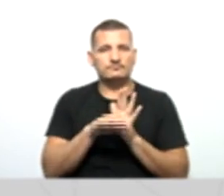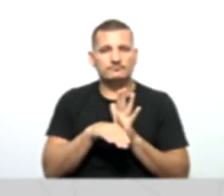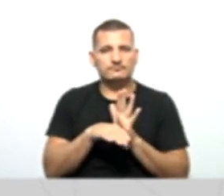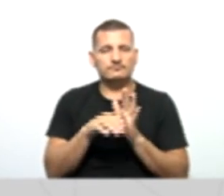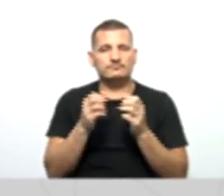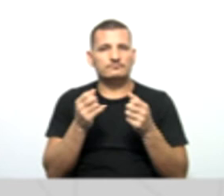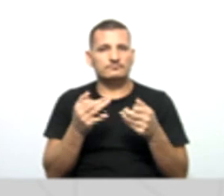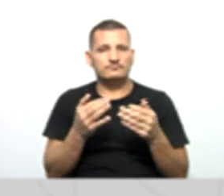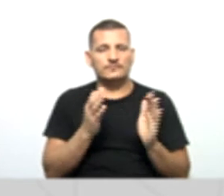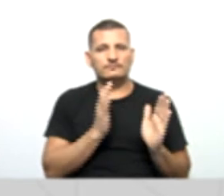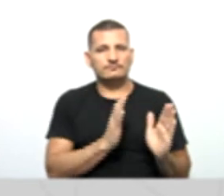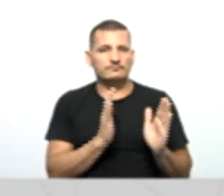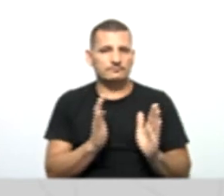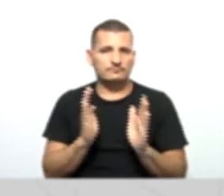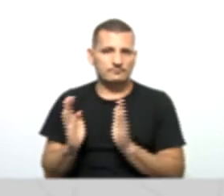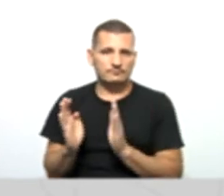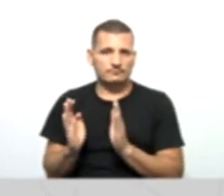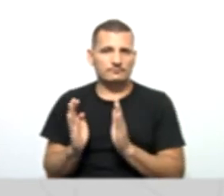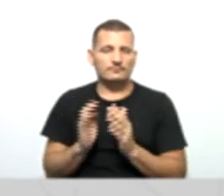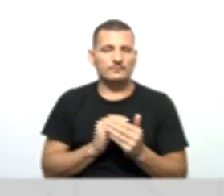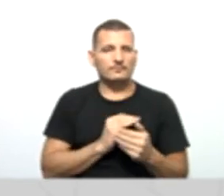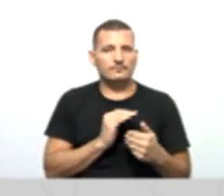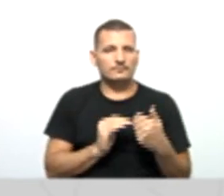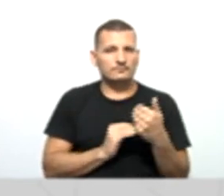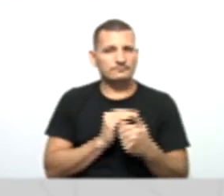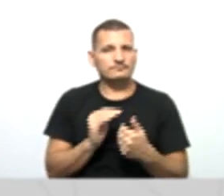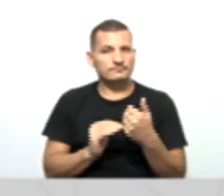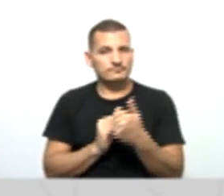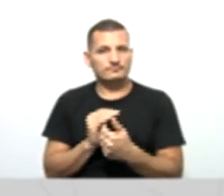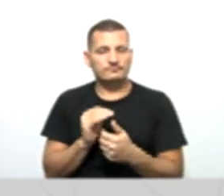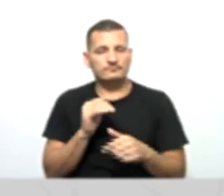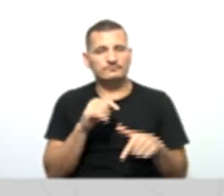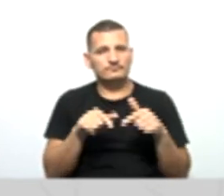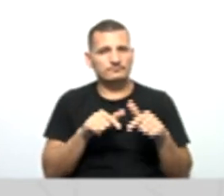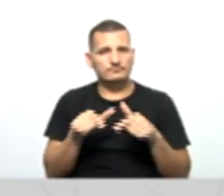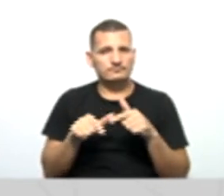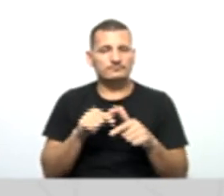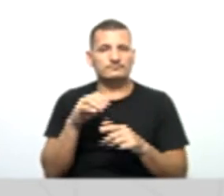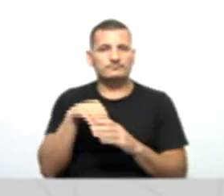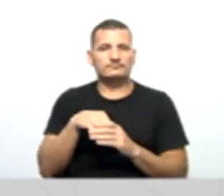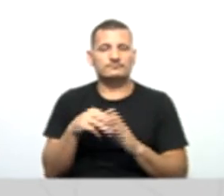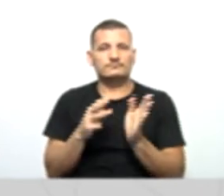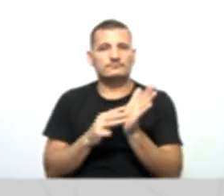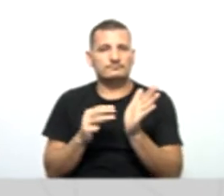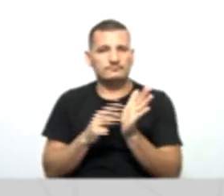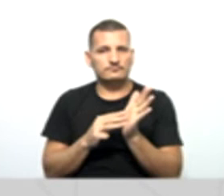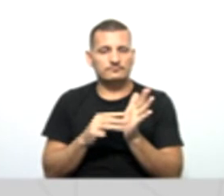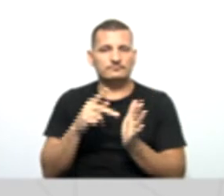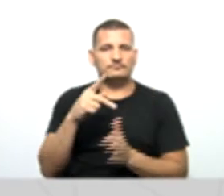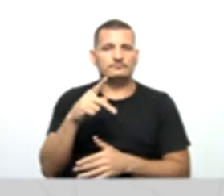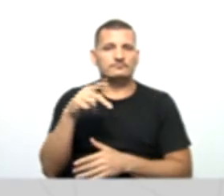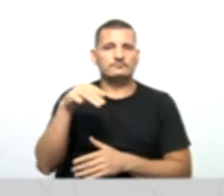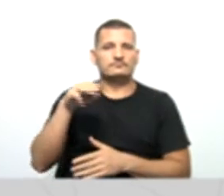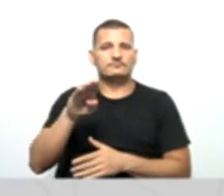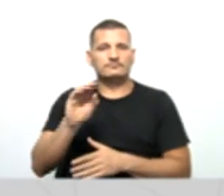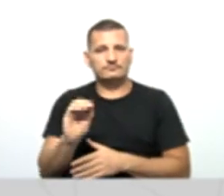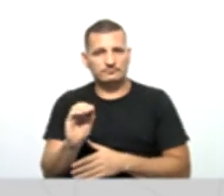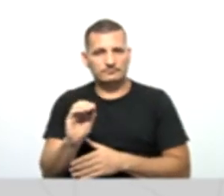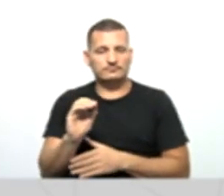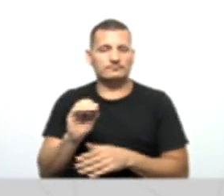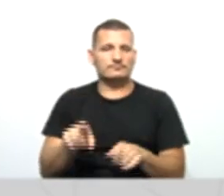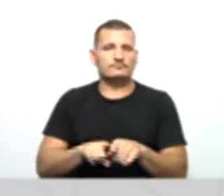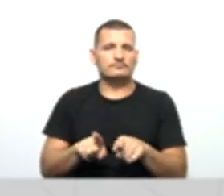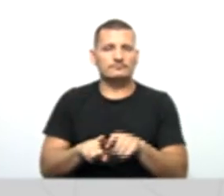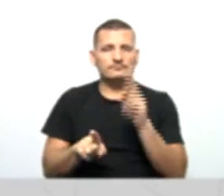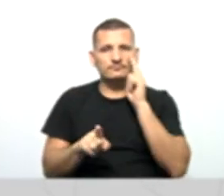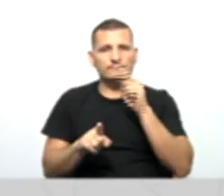das fases, dos macros processos em que a gente tem que estar trabalhando dentro da metodologia do PMBOK. Além disso, a gente viu as áreas